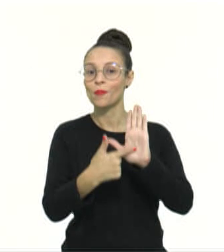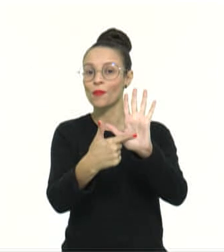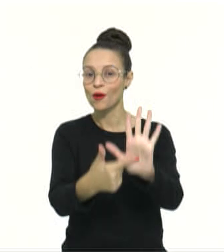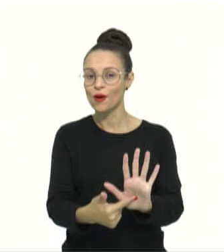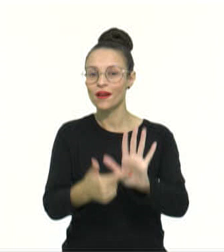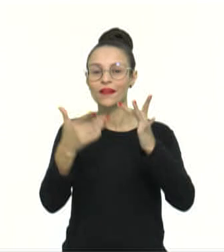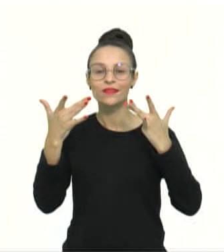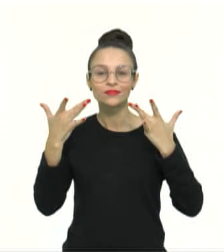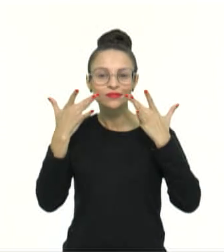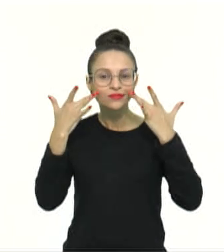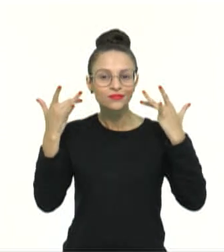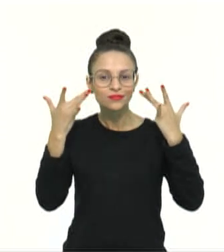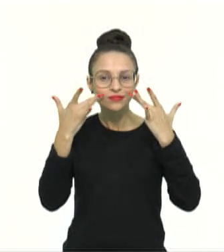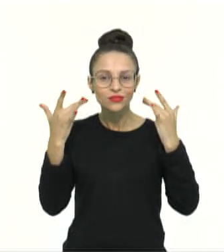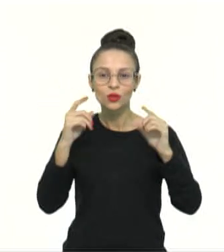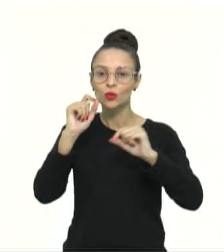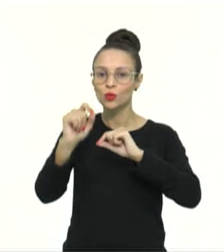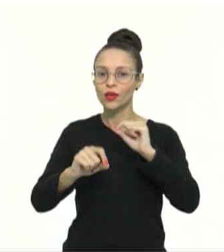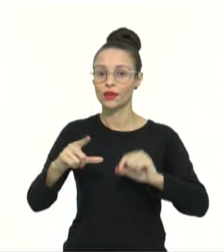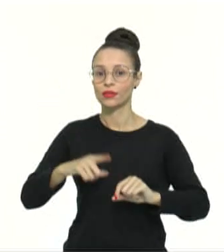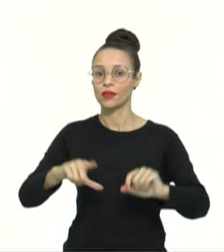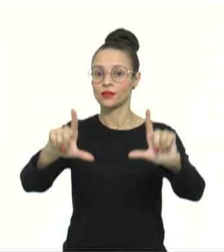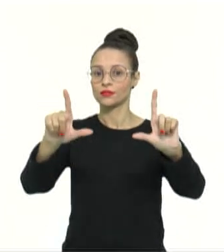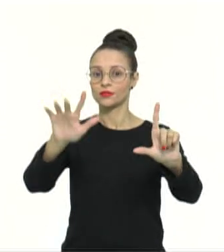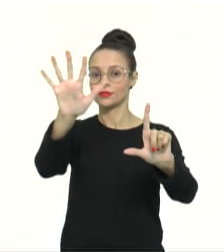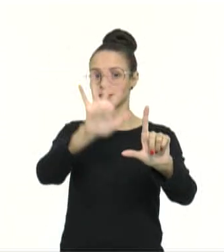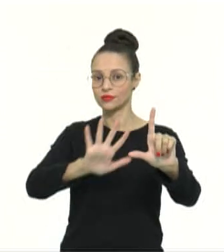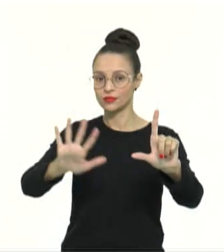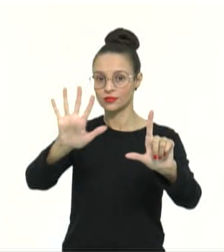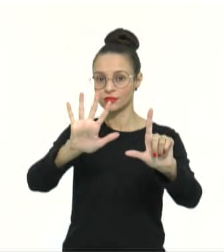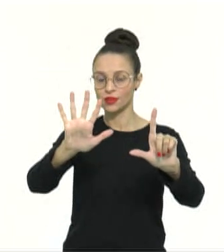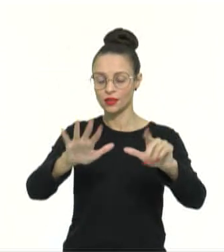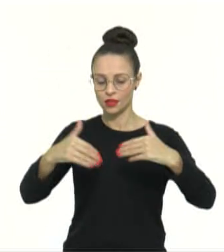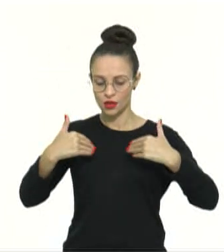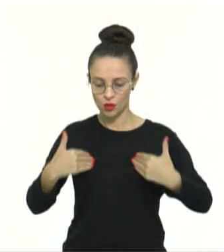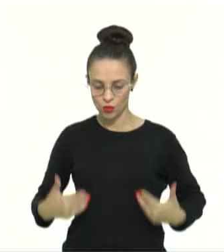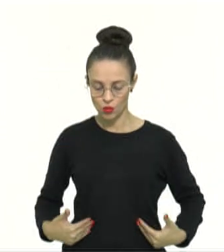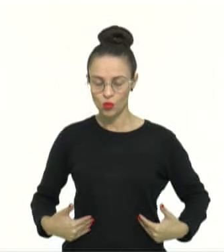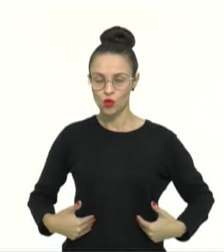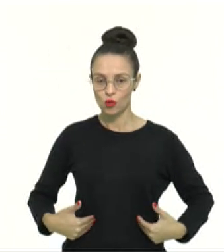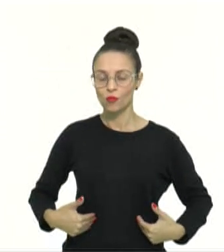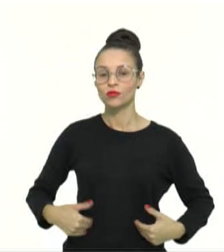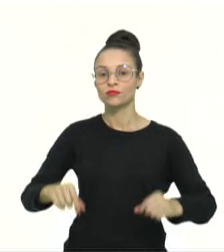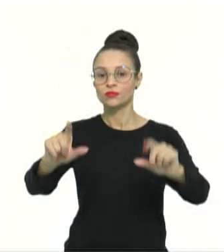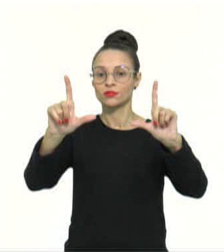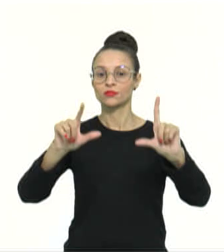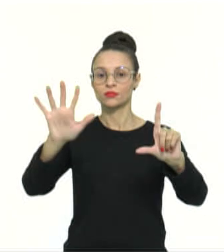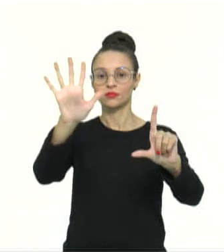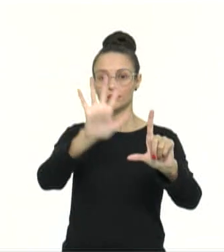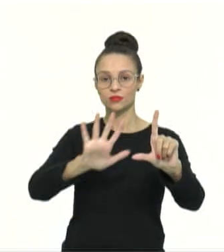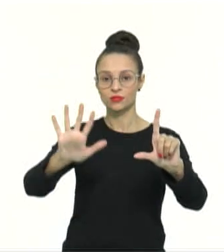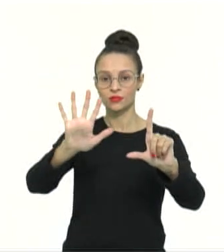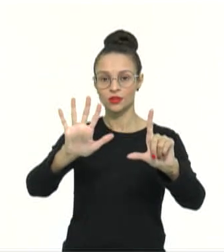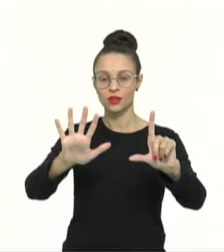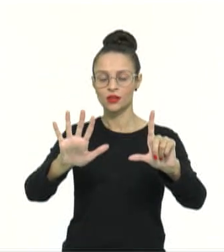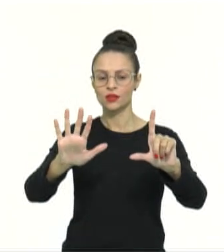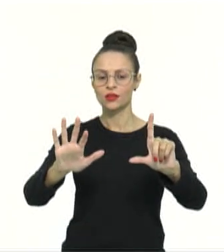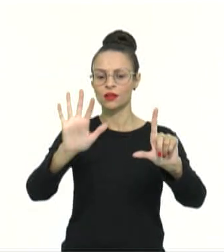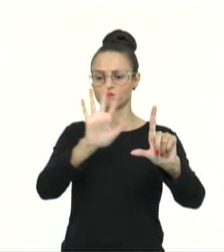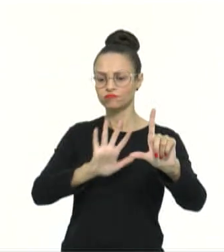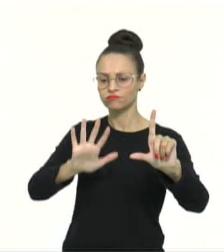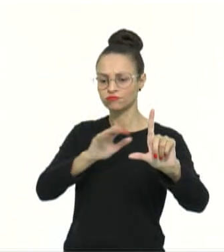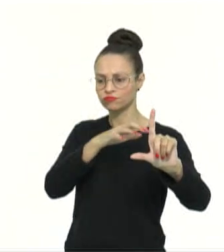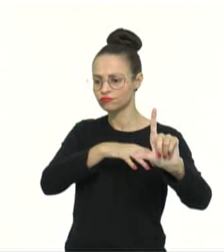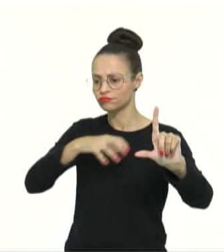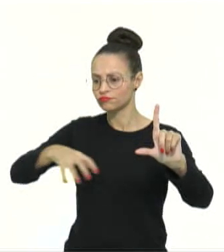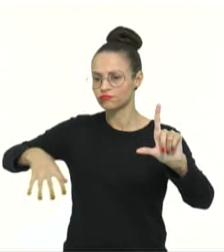teatral que é composta pela cena, pelo drama e pelo coro. A cena, né, era aquele cenário montado